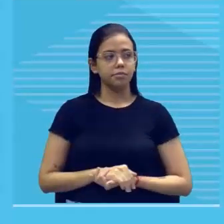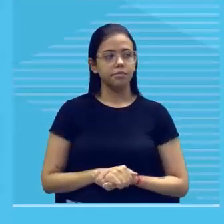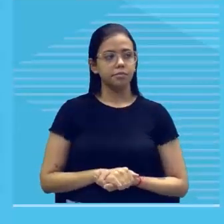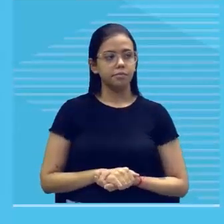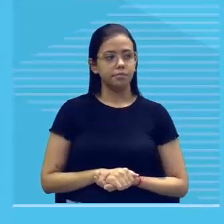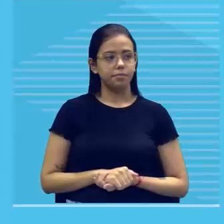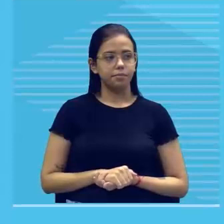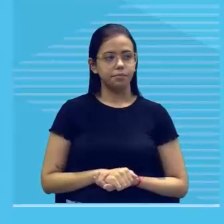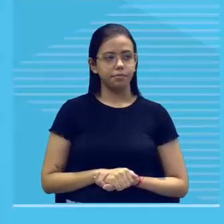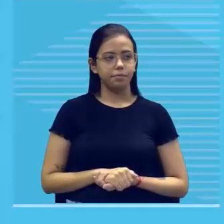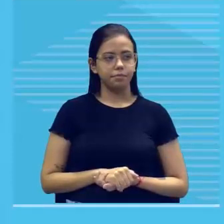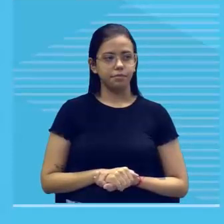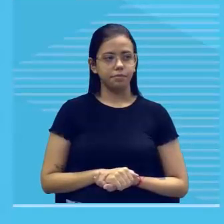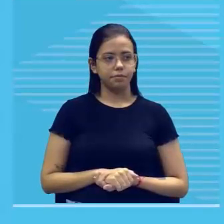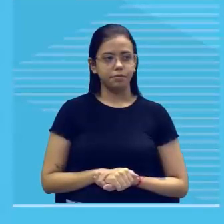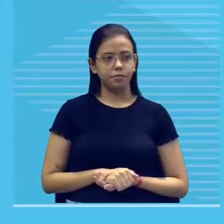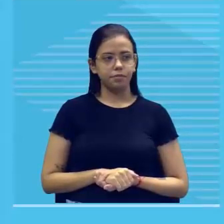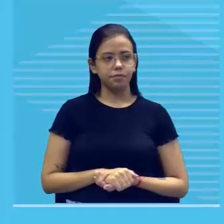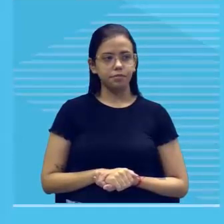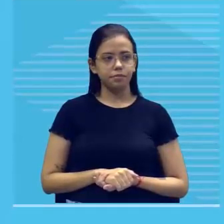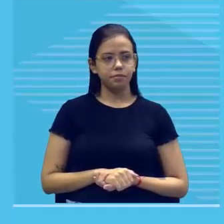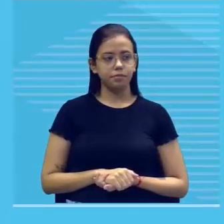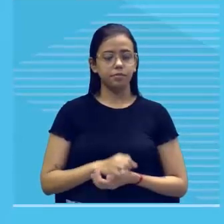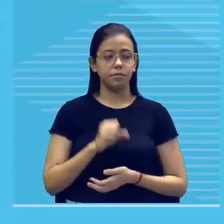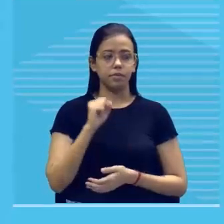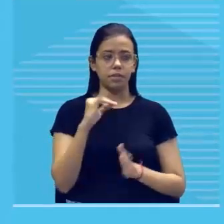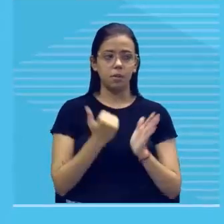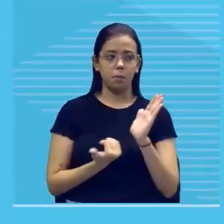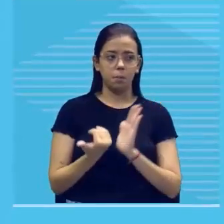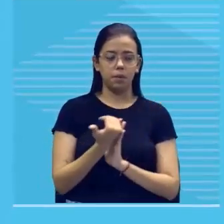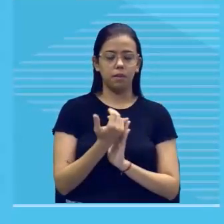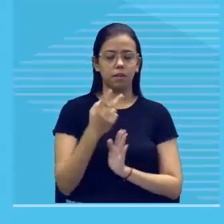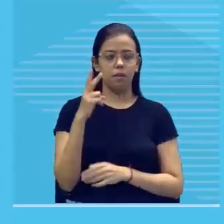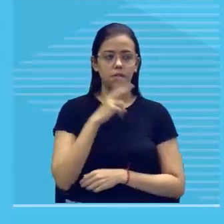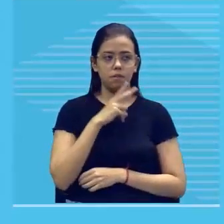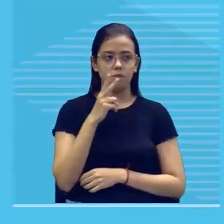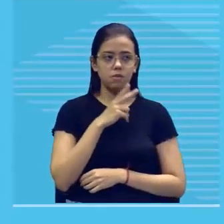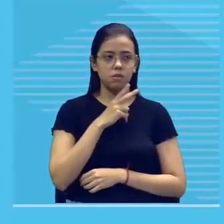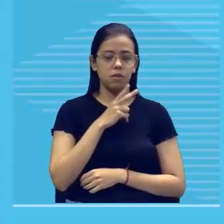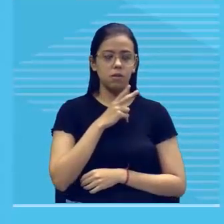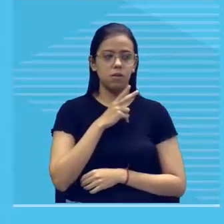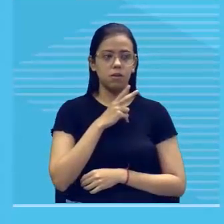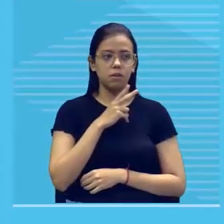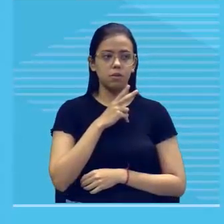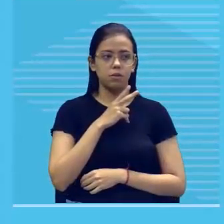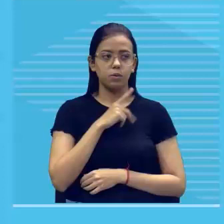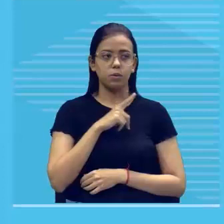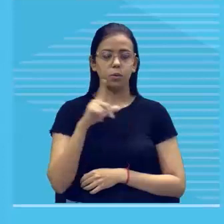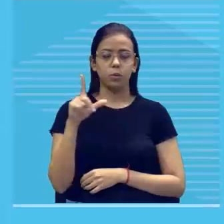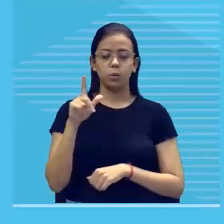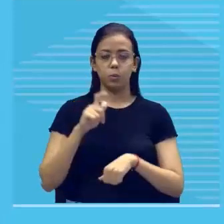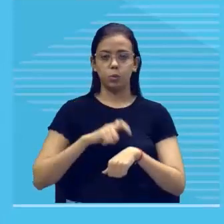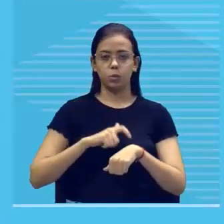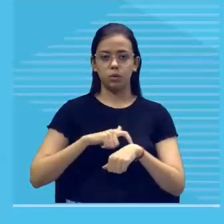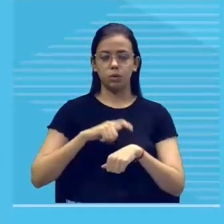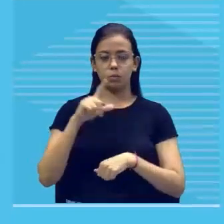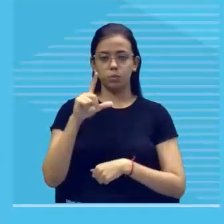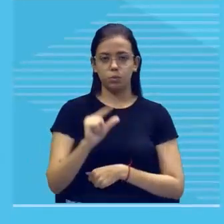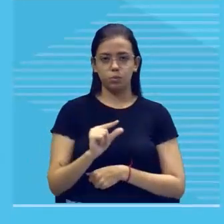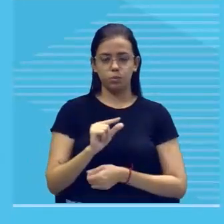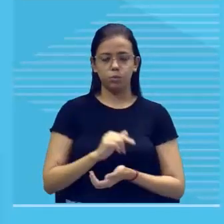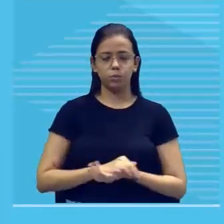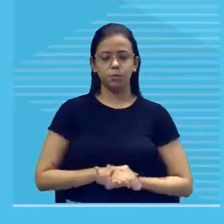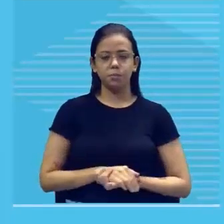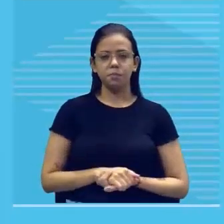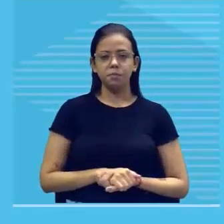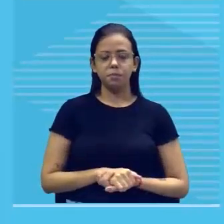pai olha aí ó né é o seu aumentar minha velocidade o que que acontece com o meu tempo ele diminui